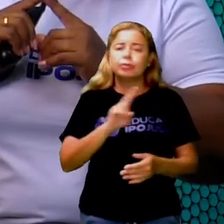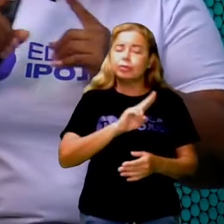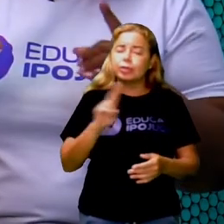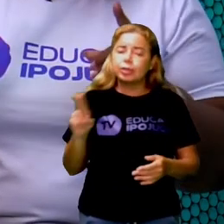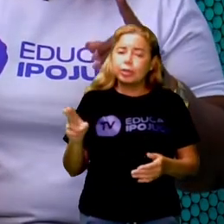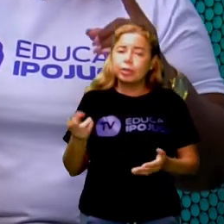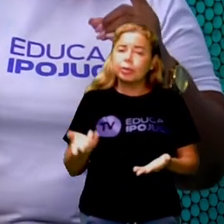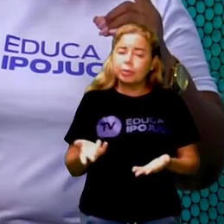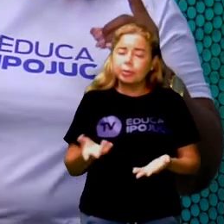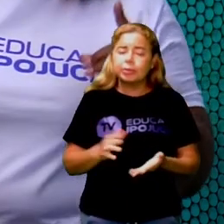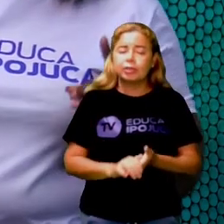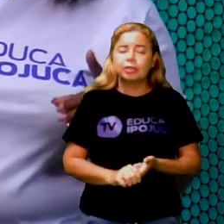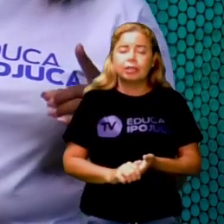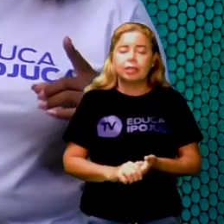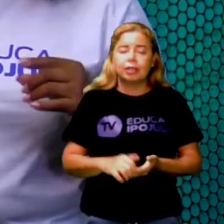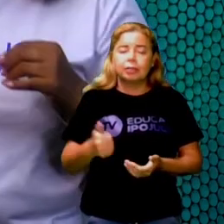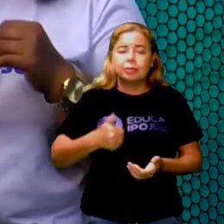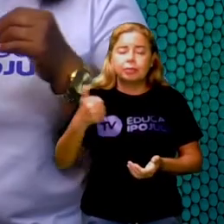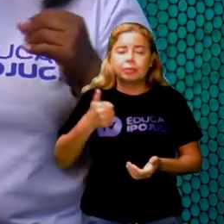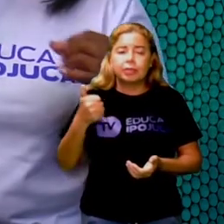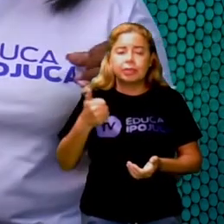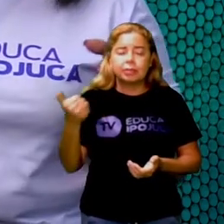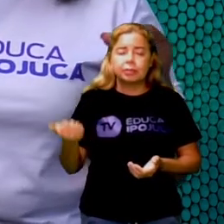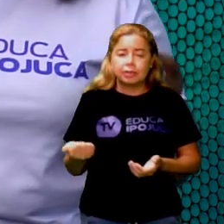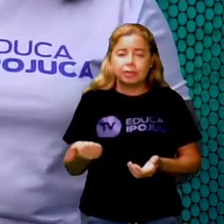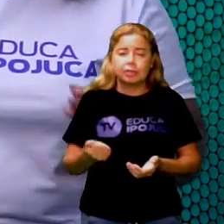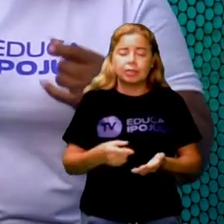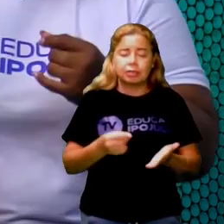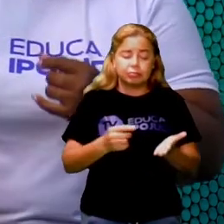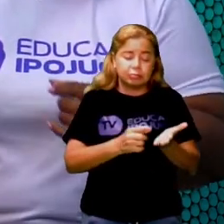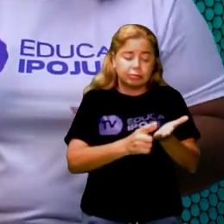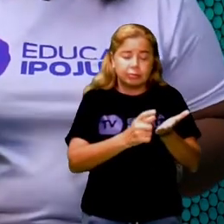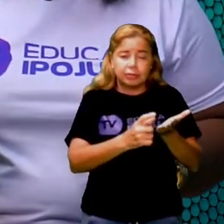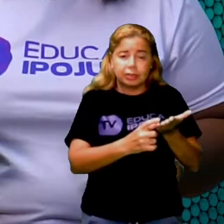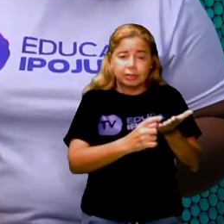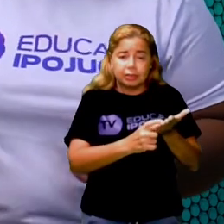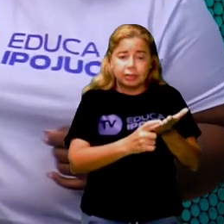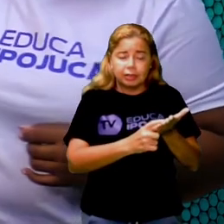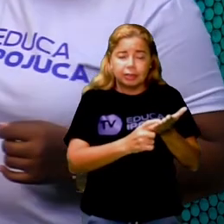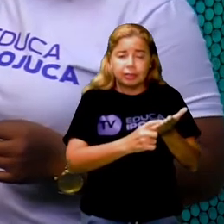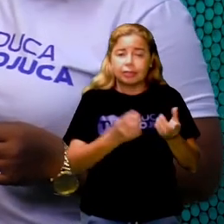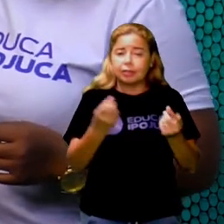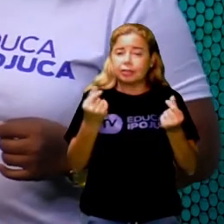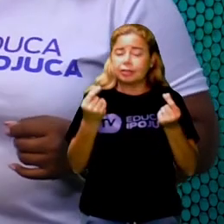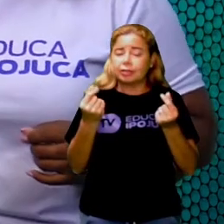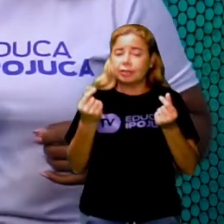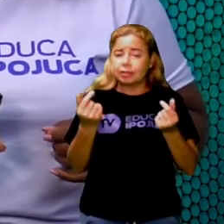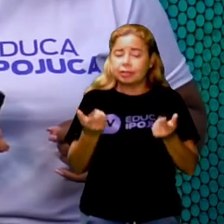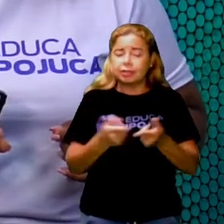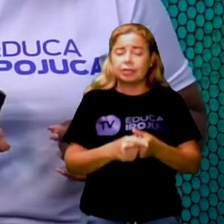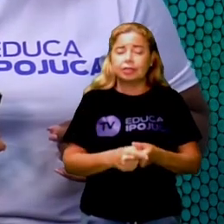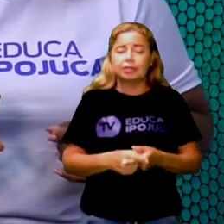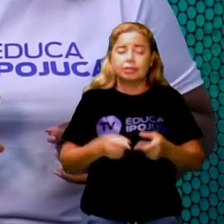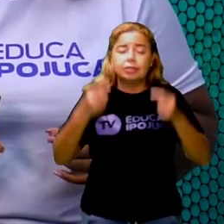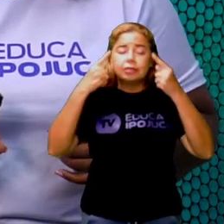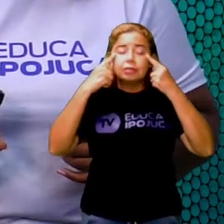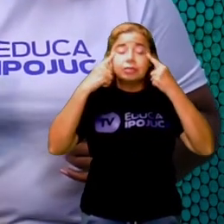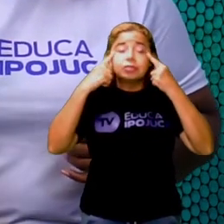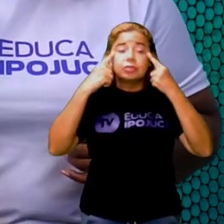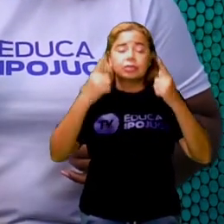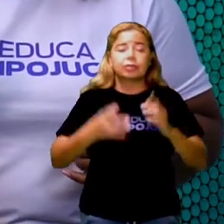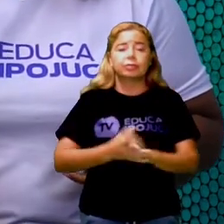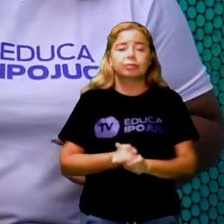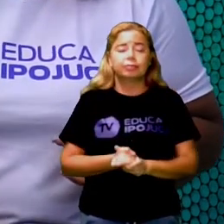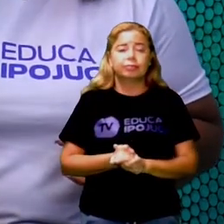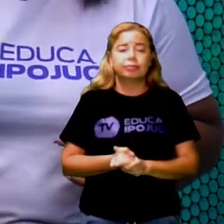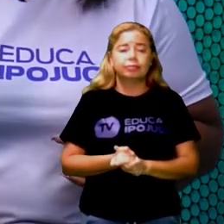à primeira moeda ou à primeira nota de dinheiro criado lá na China,